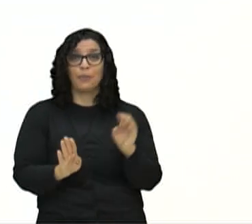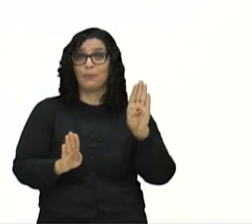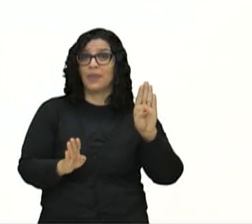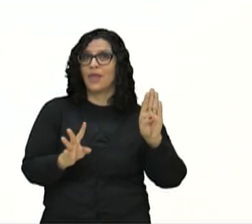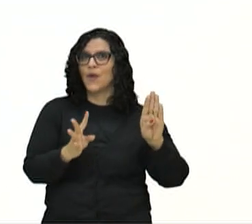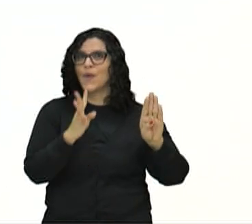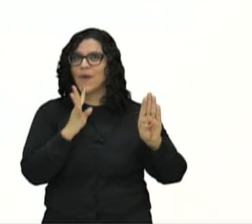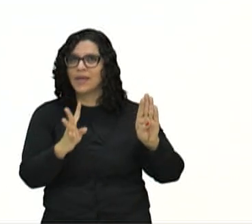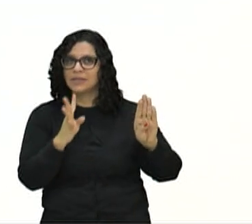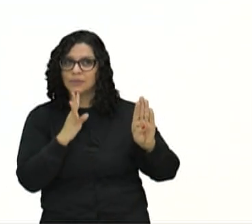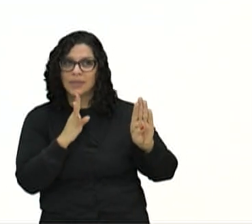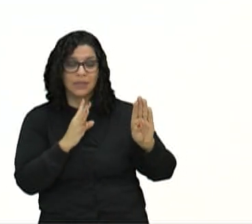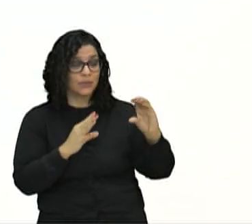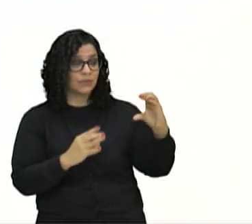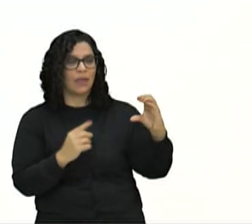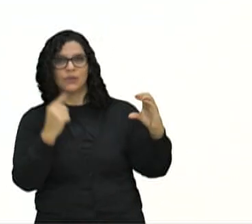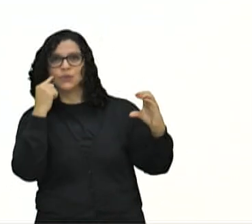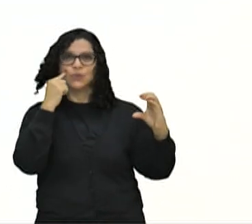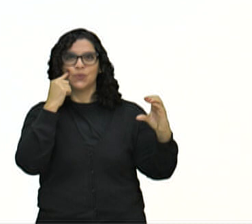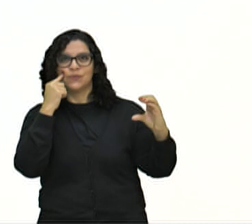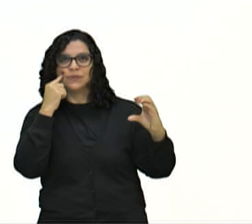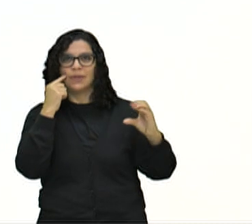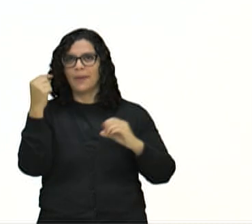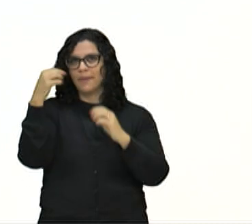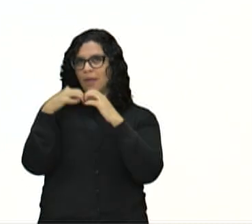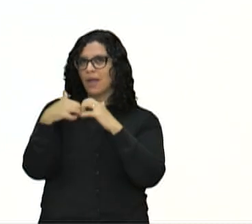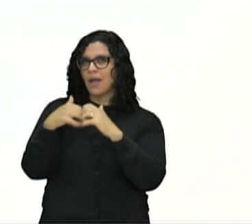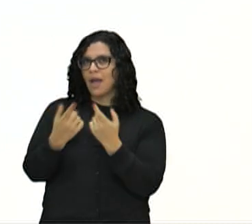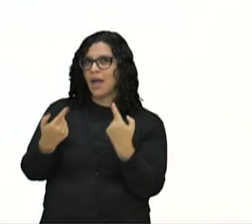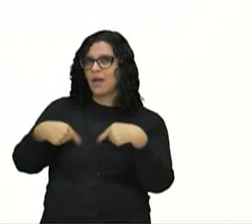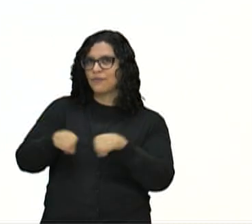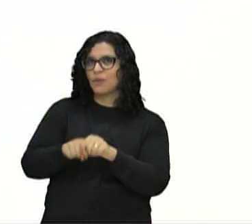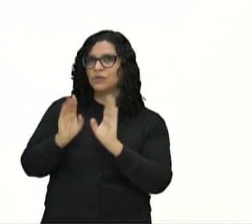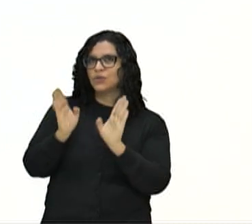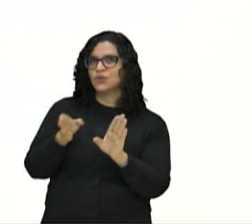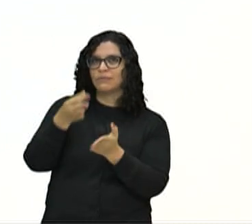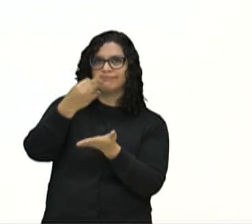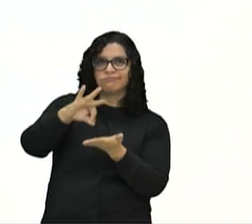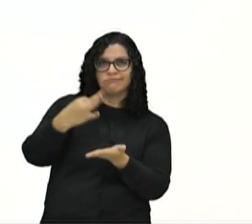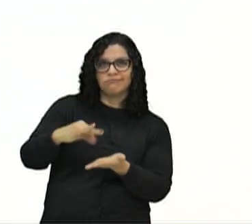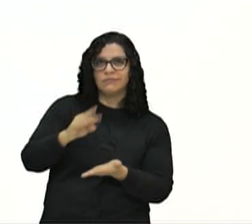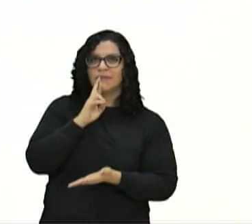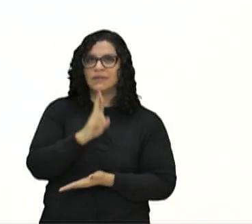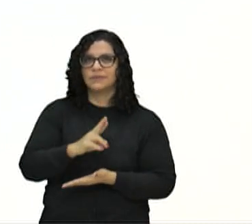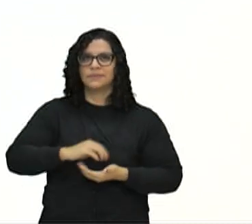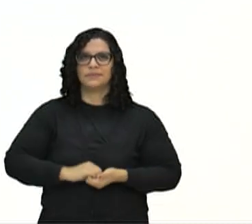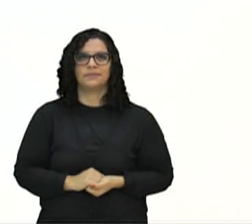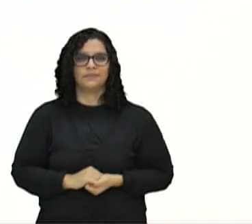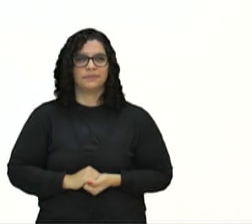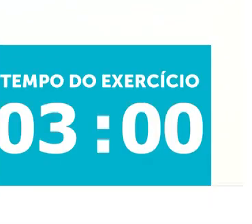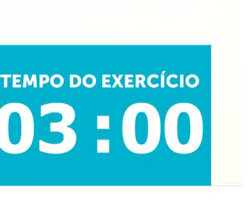conhecimento ou dúvida? Pensa rapidinho aí, voltamos para a resposta.